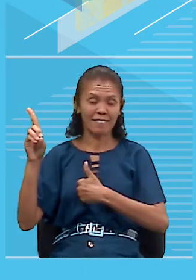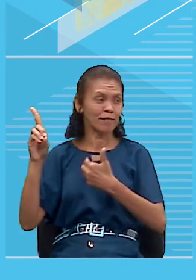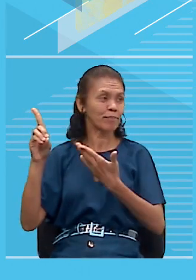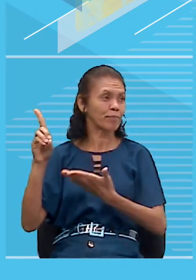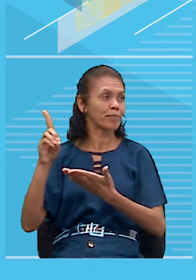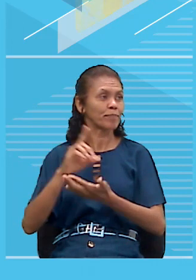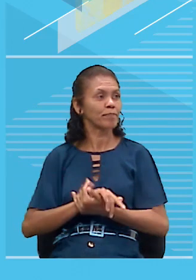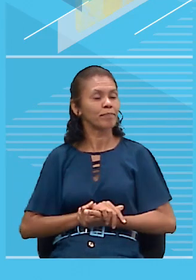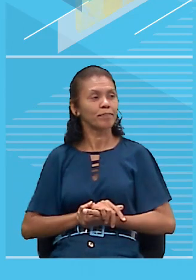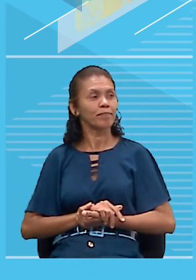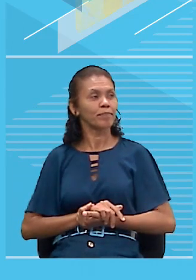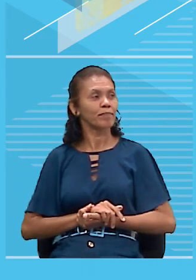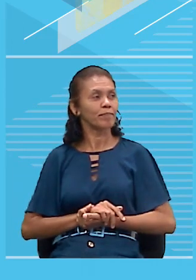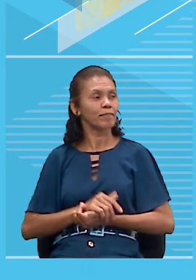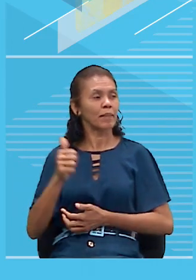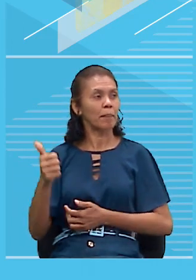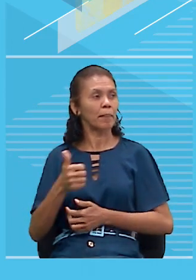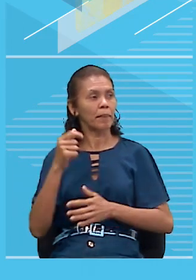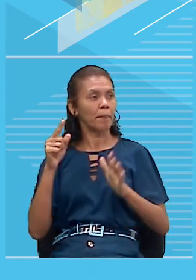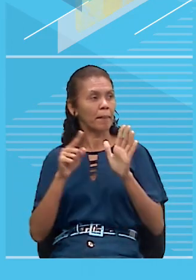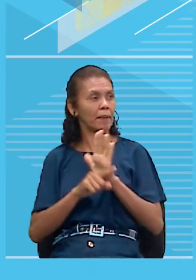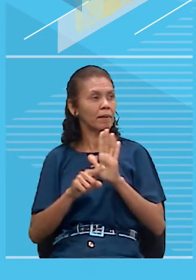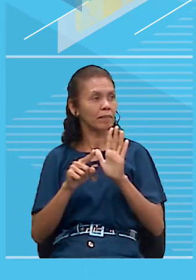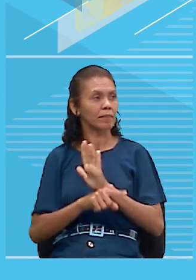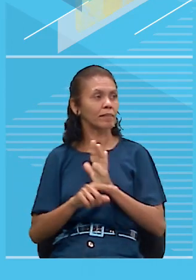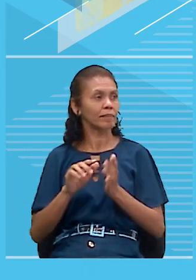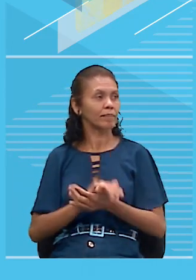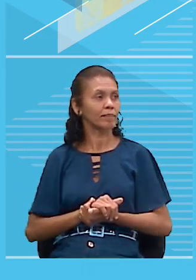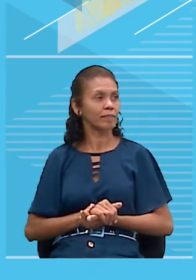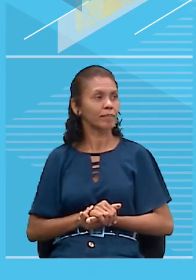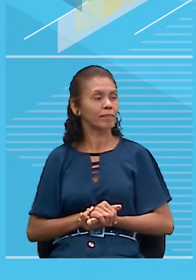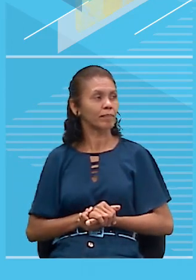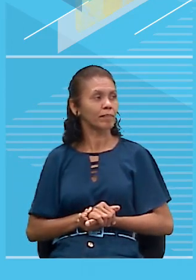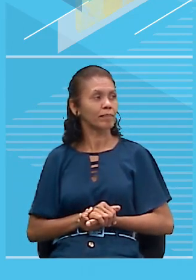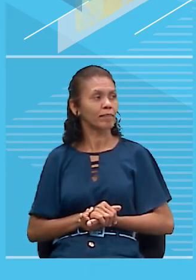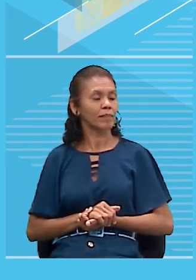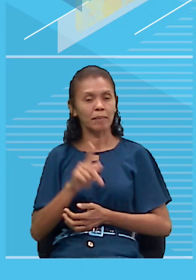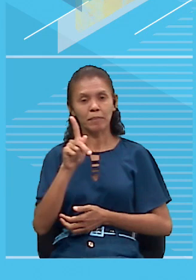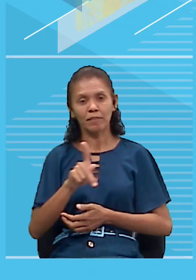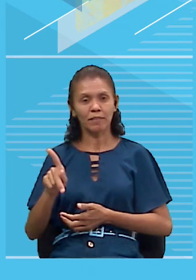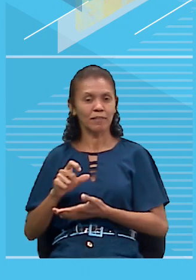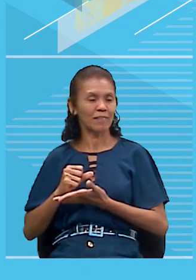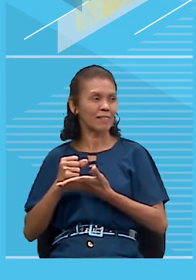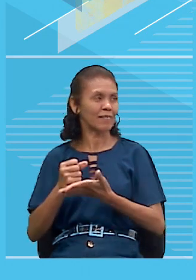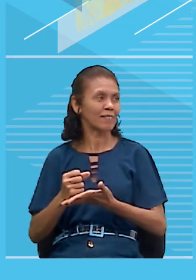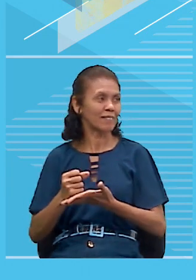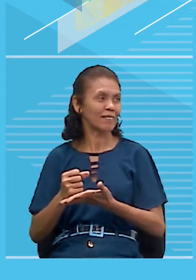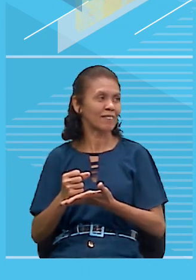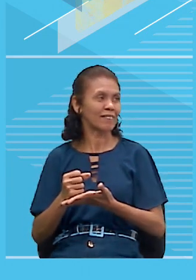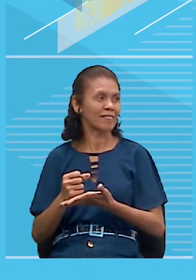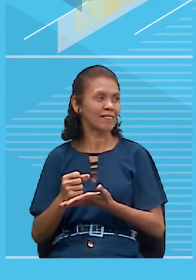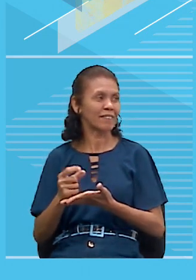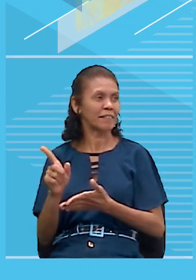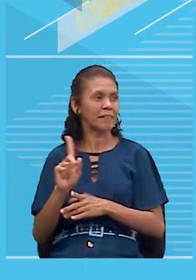Crianças primeira questão tá na tela eu não vou ajudar não rapaz abusei falar de África aqui hoje